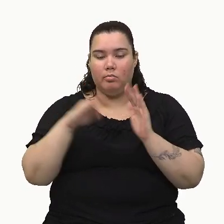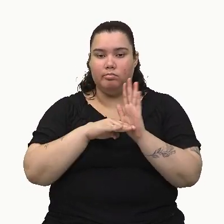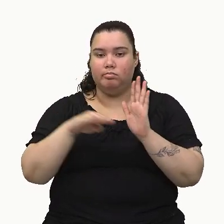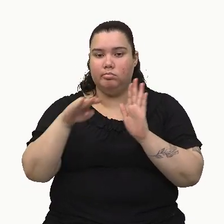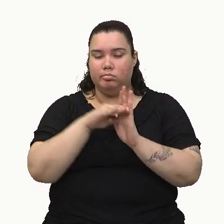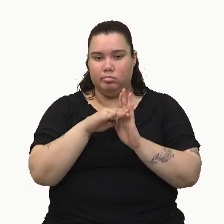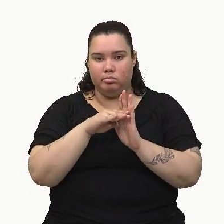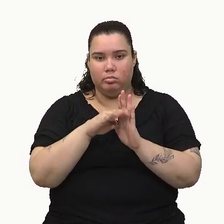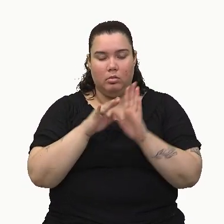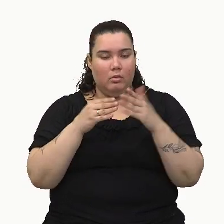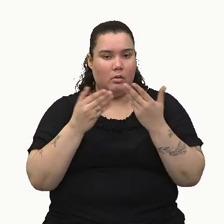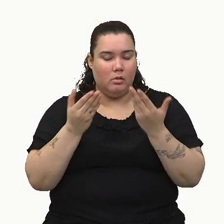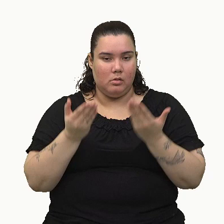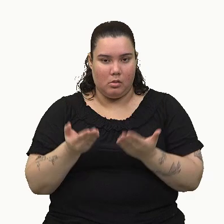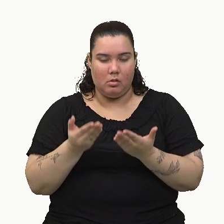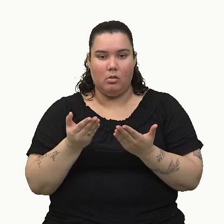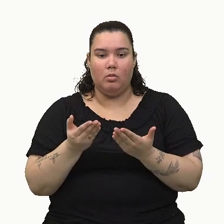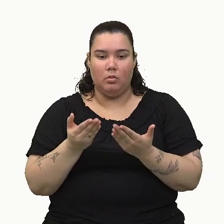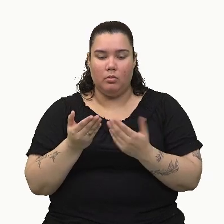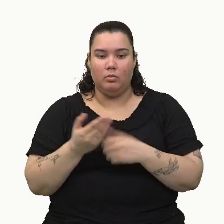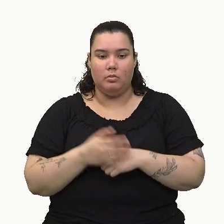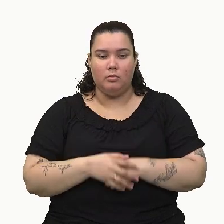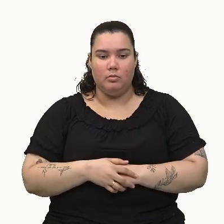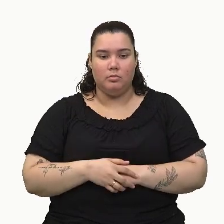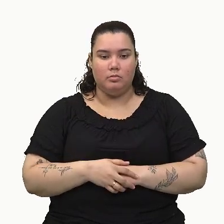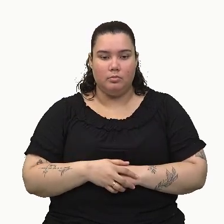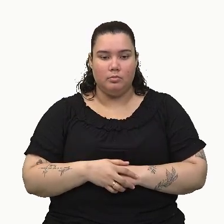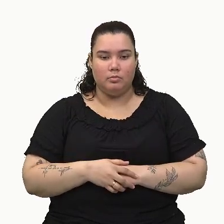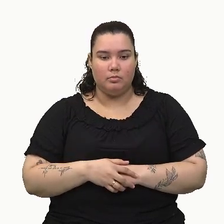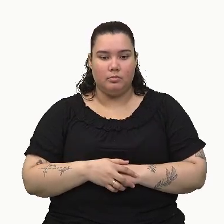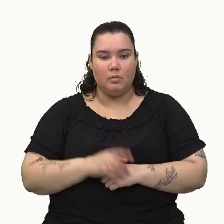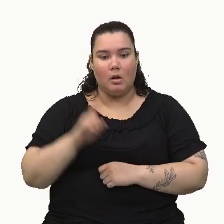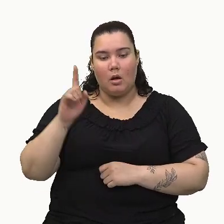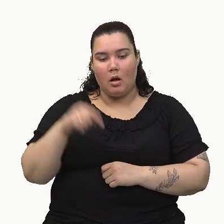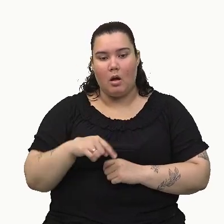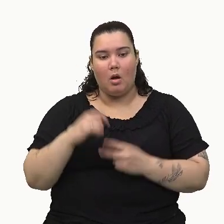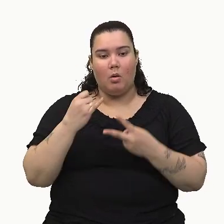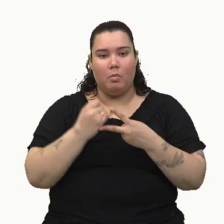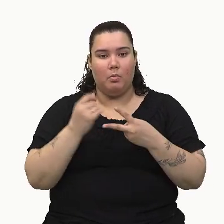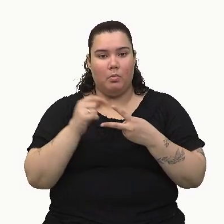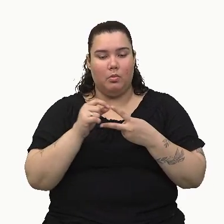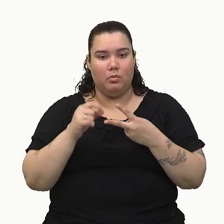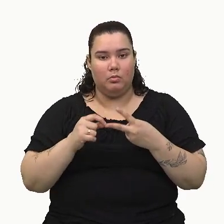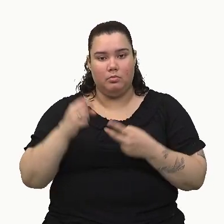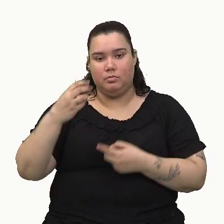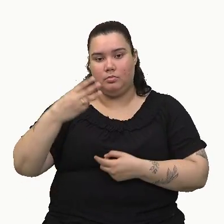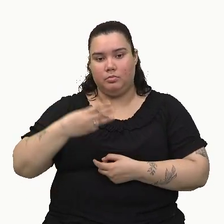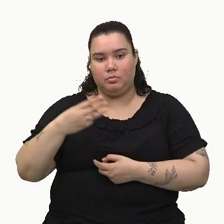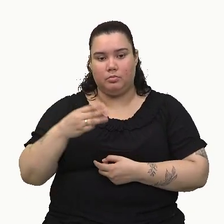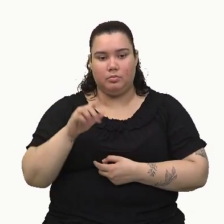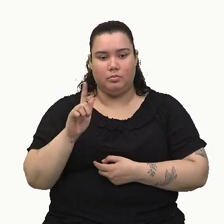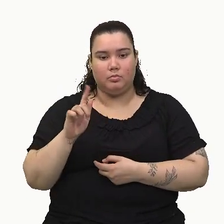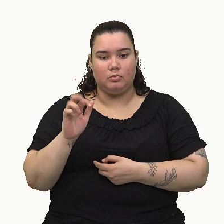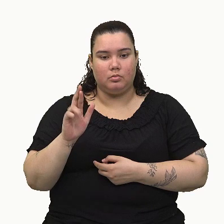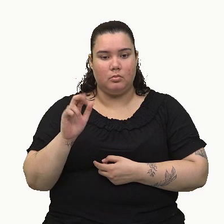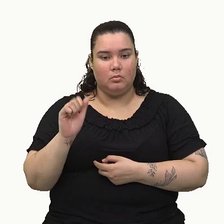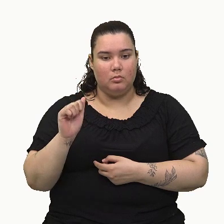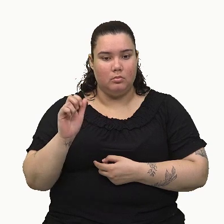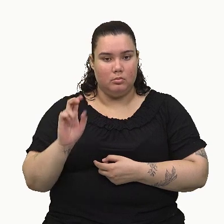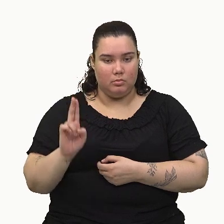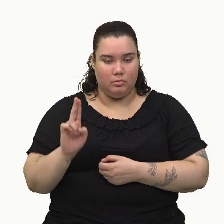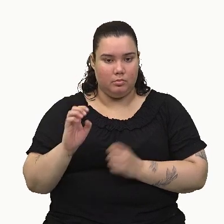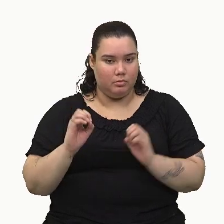nesse caso, esse polinômio é do terceiro grau.